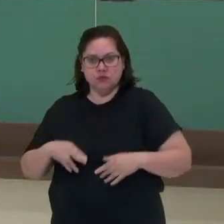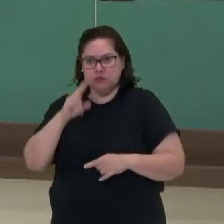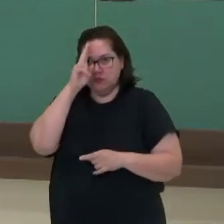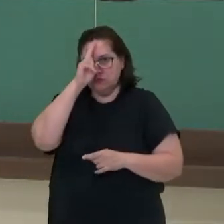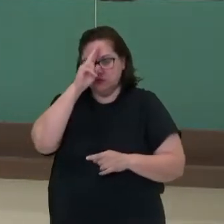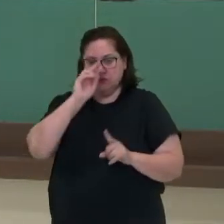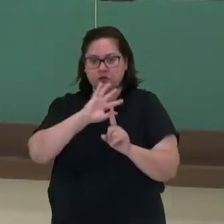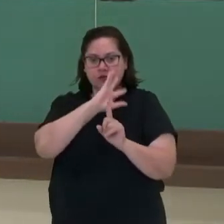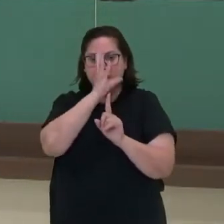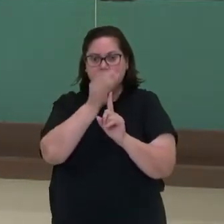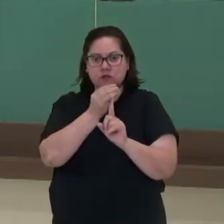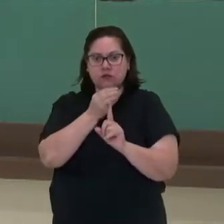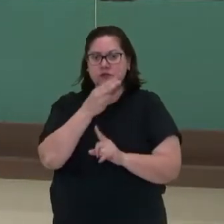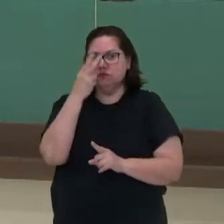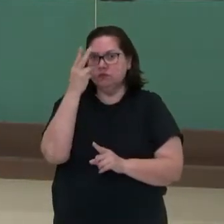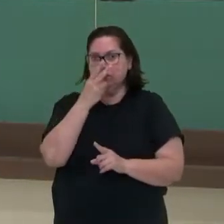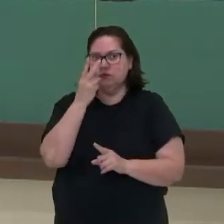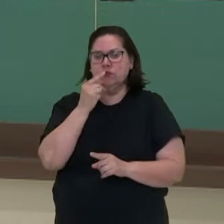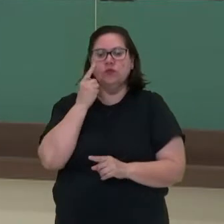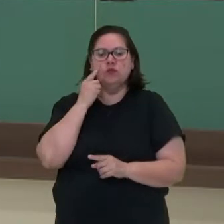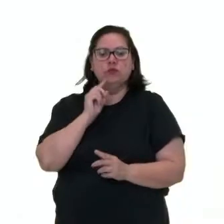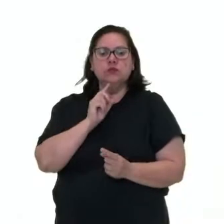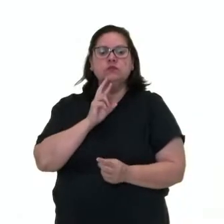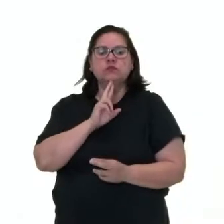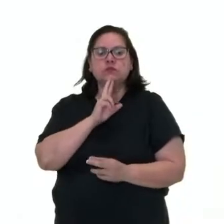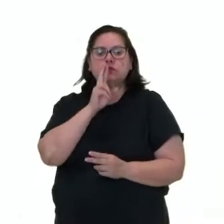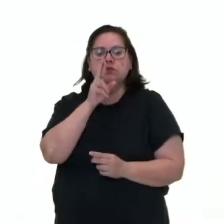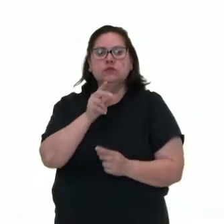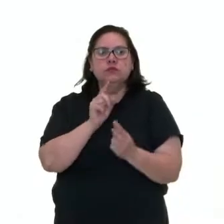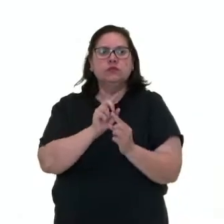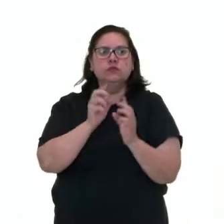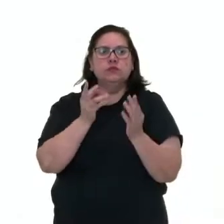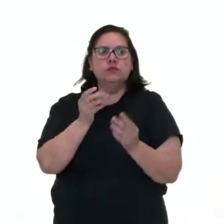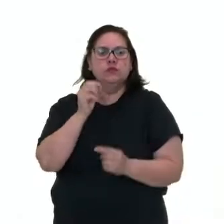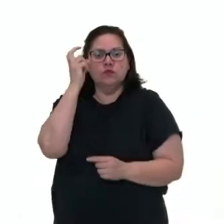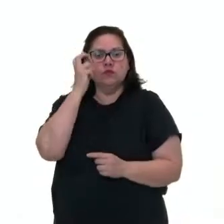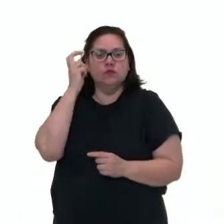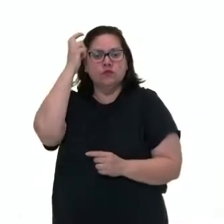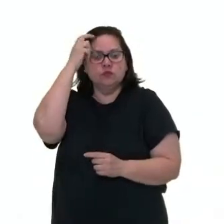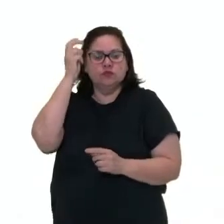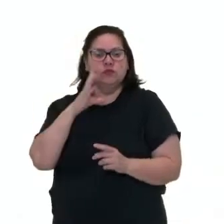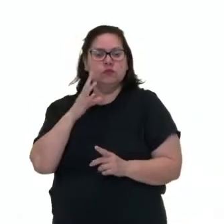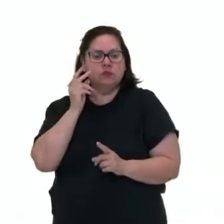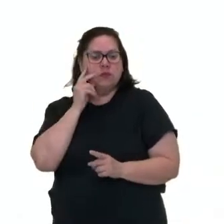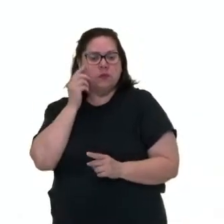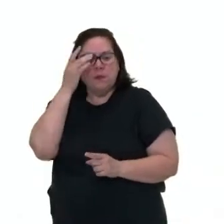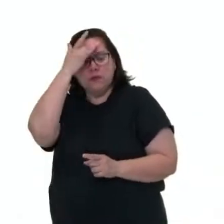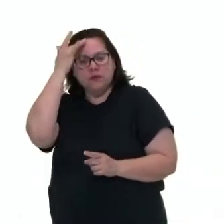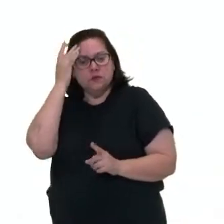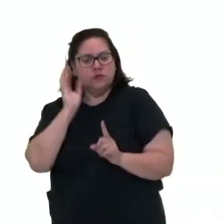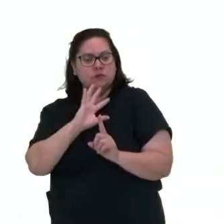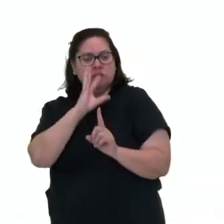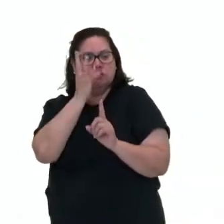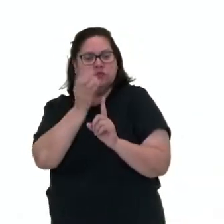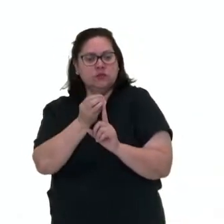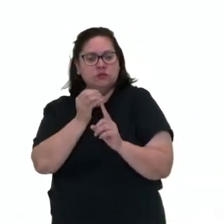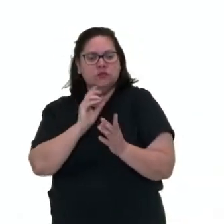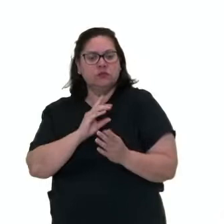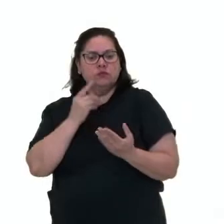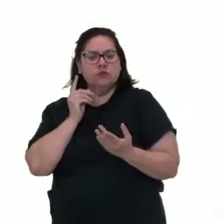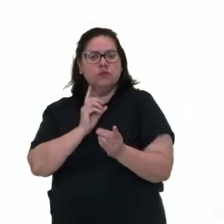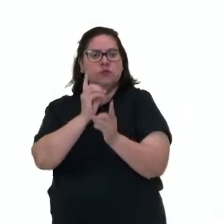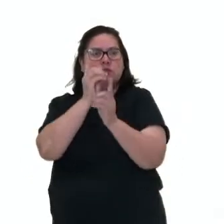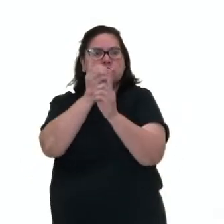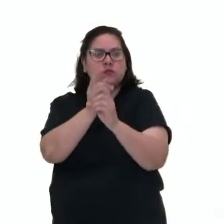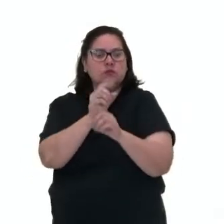parte número 2. Vamos ver o resultado da imposição da indústria cultural e também veremos artistas que vão ao contrário dessa tendência, trazendo